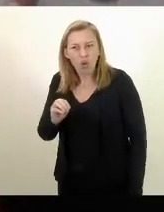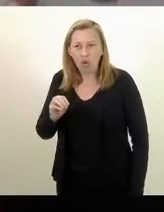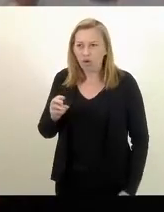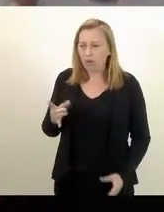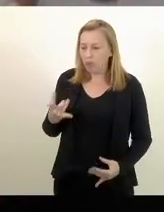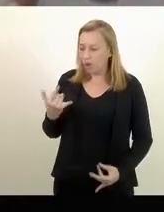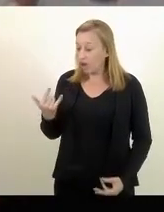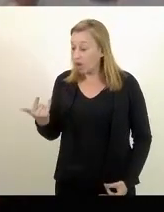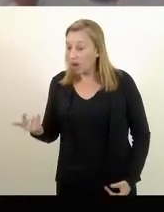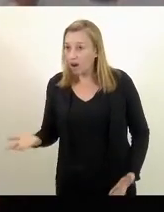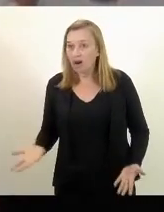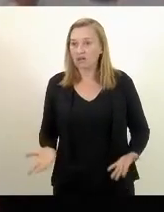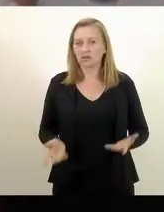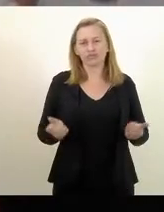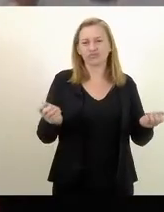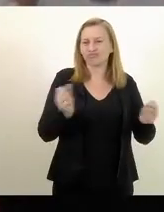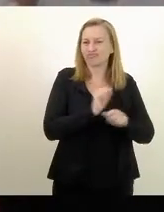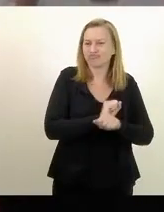impossibilidades